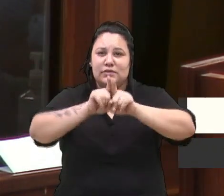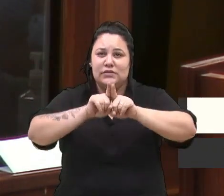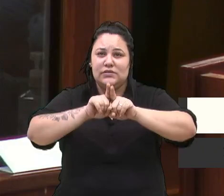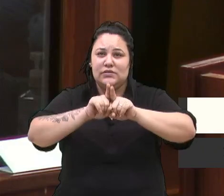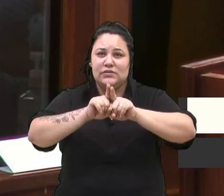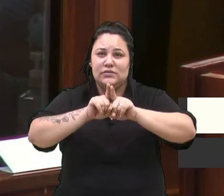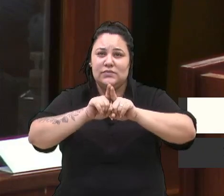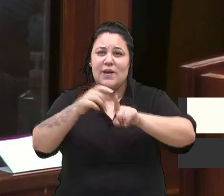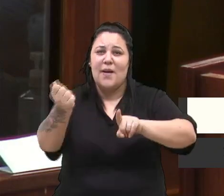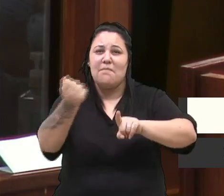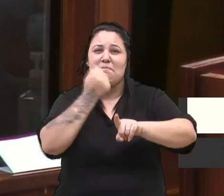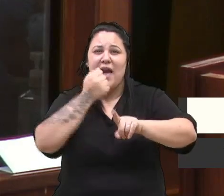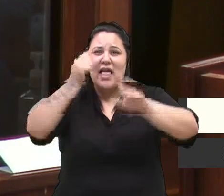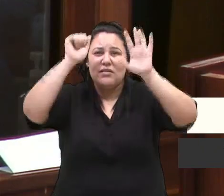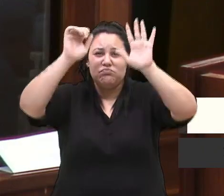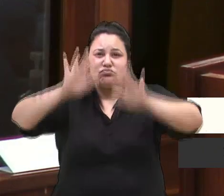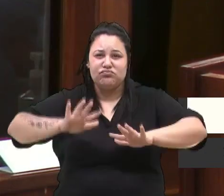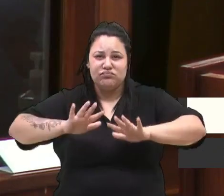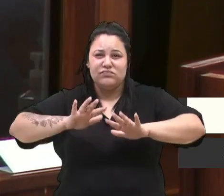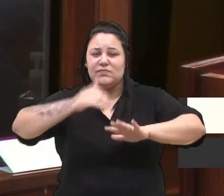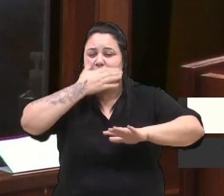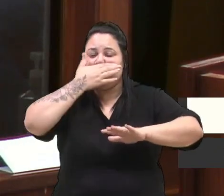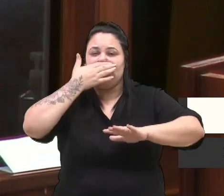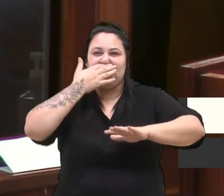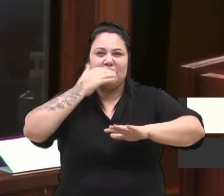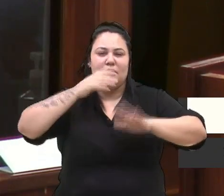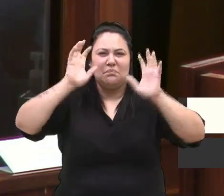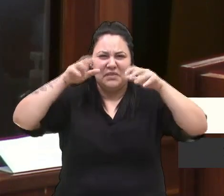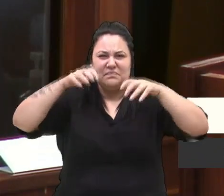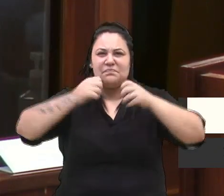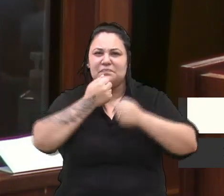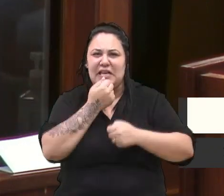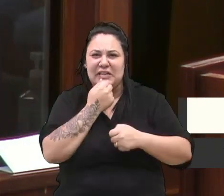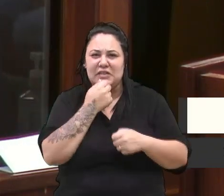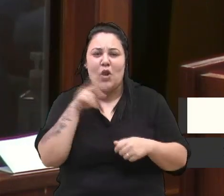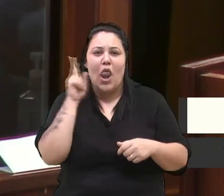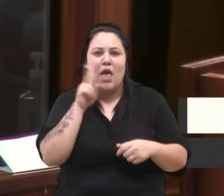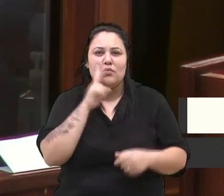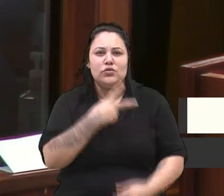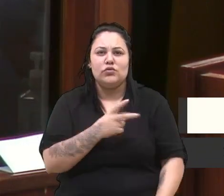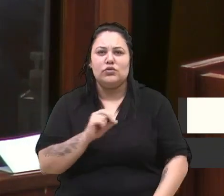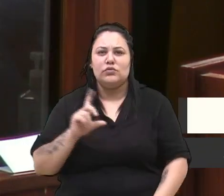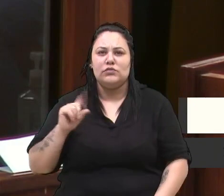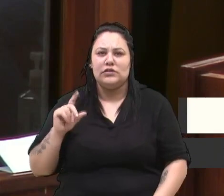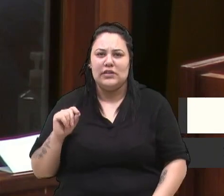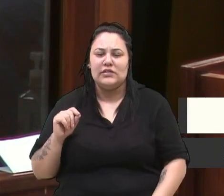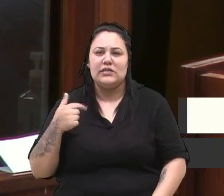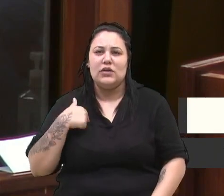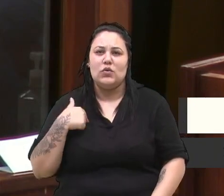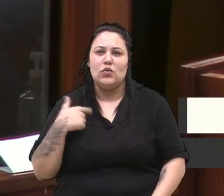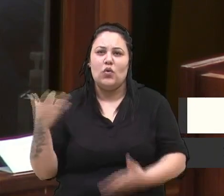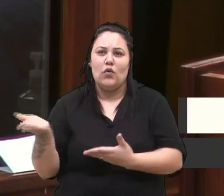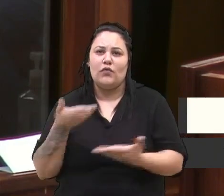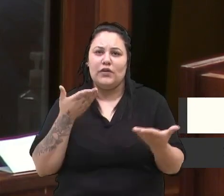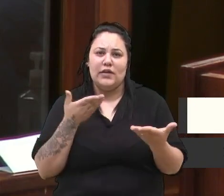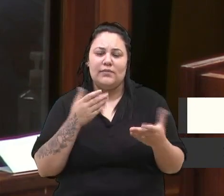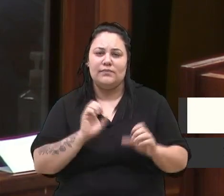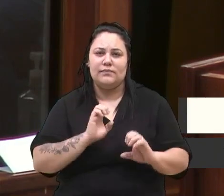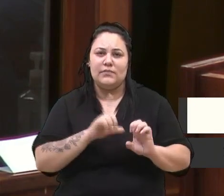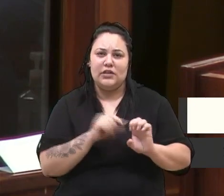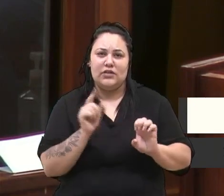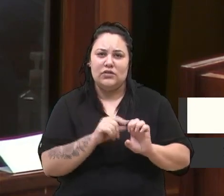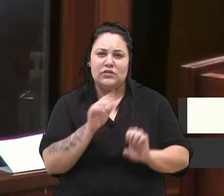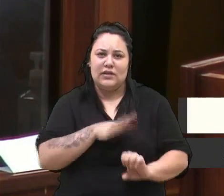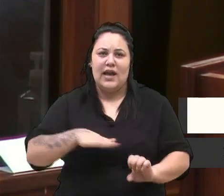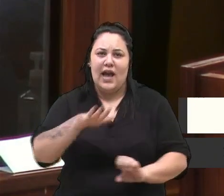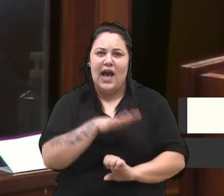granizo. Lembro que em 2010 levei empresários da área agrícola para a Europa, onde que de lá